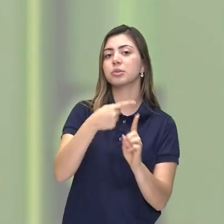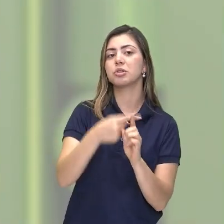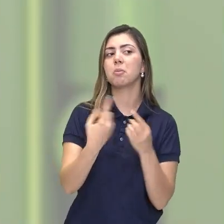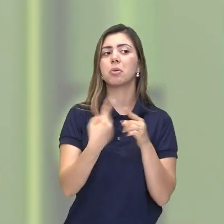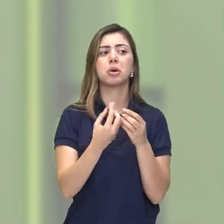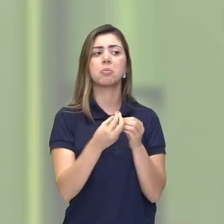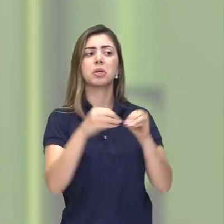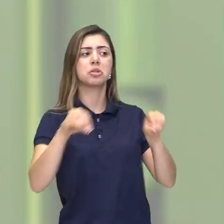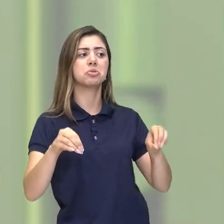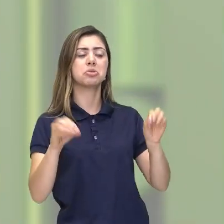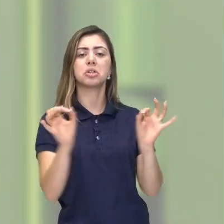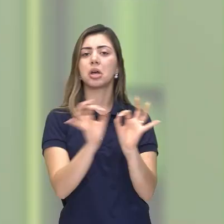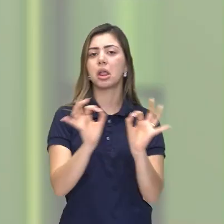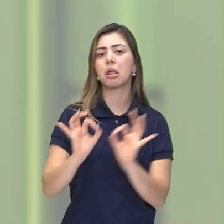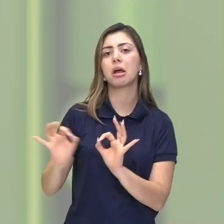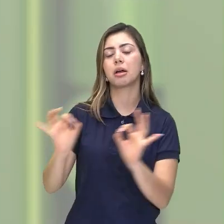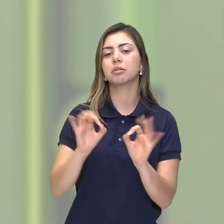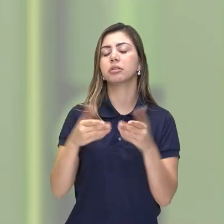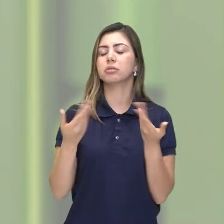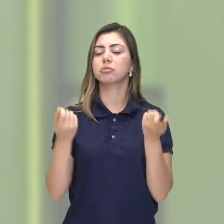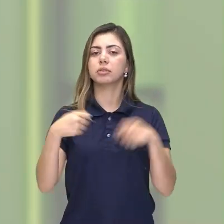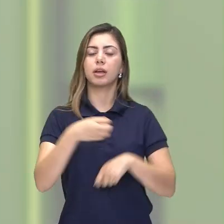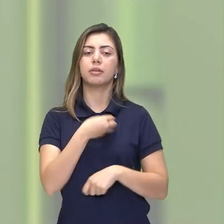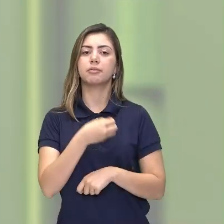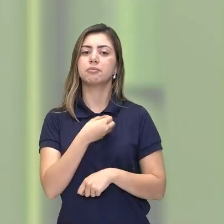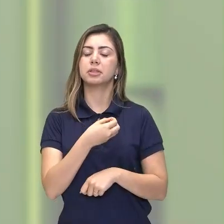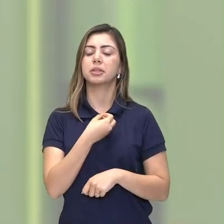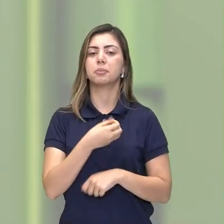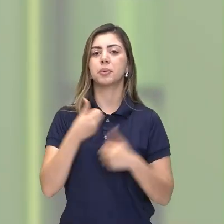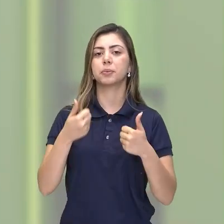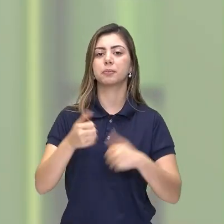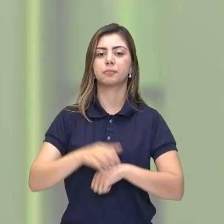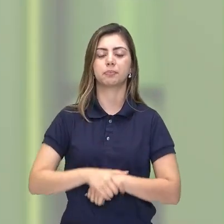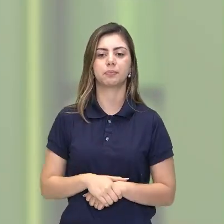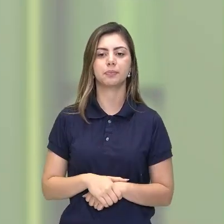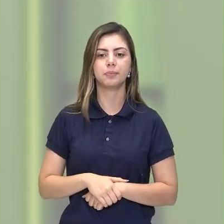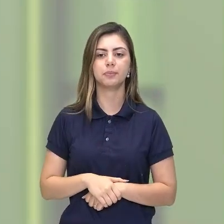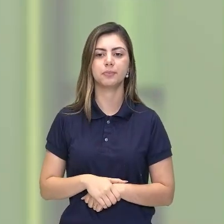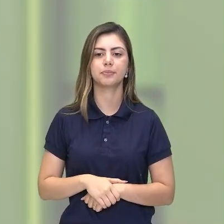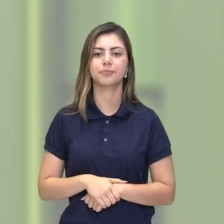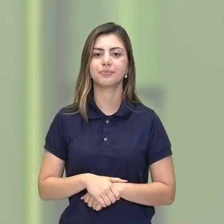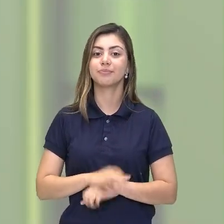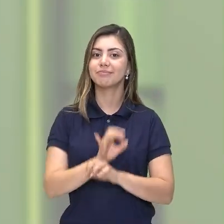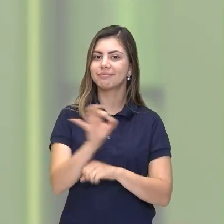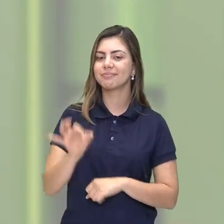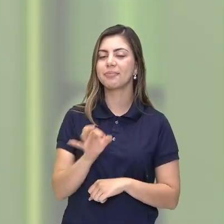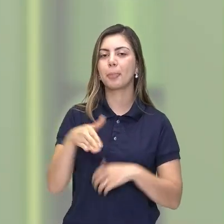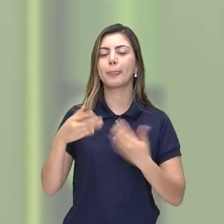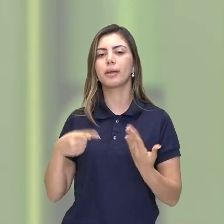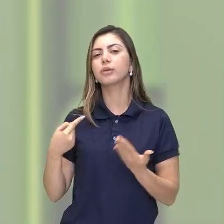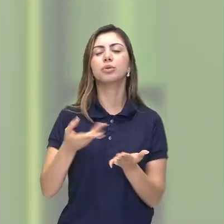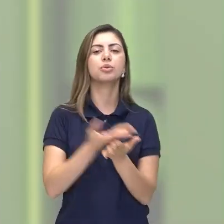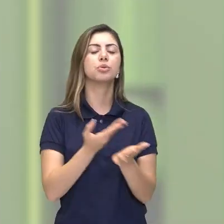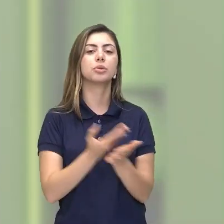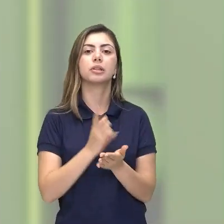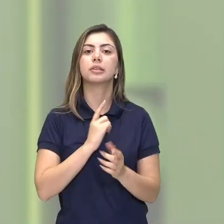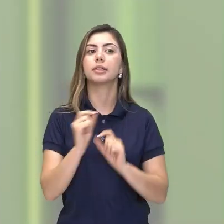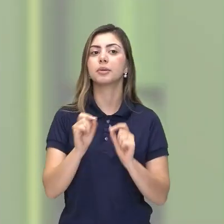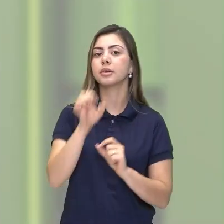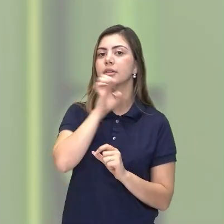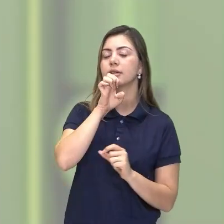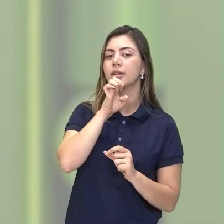vai sobrevivendo ali naqueles troncos de árvores, tá certo? Vimos os exemplos de relações que